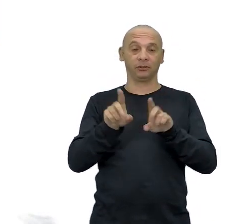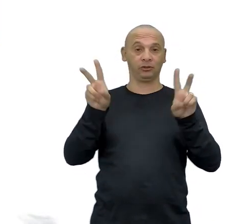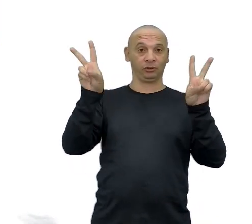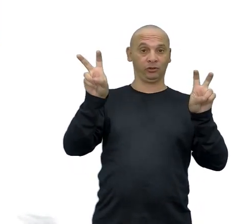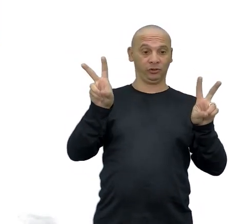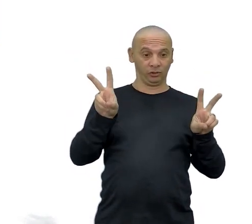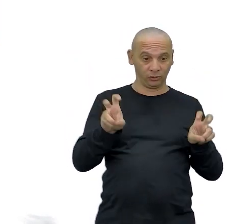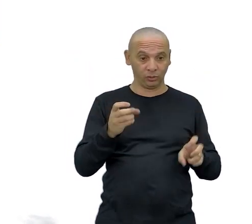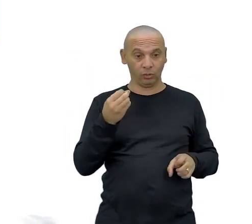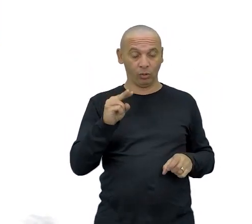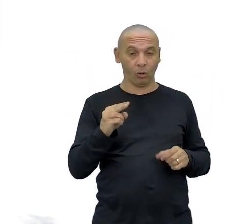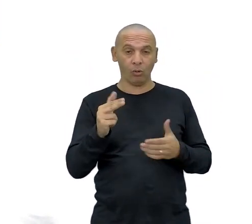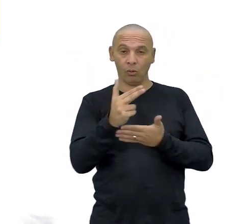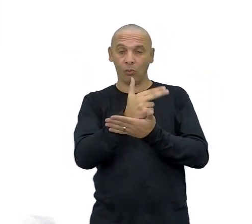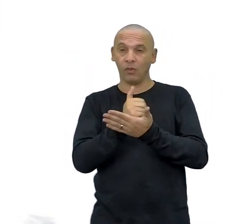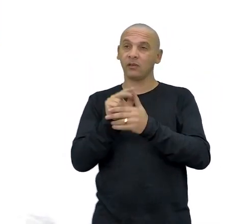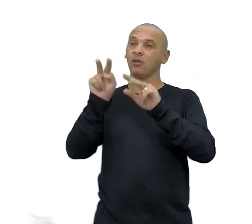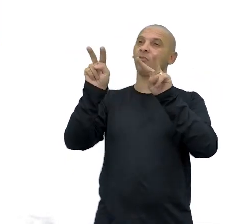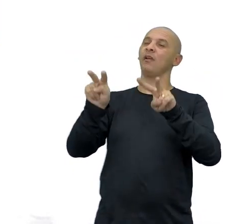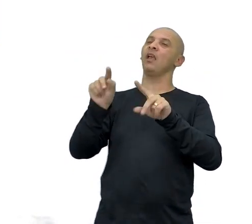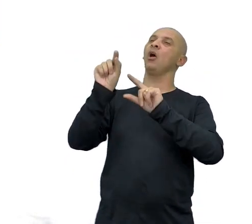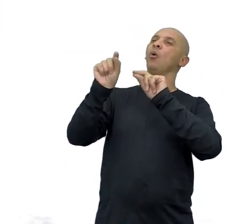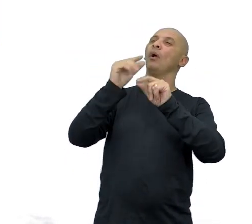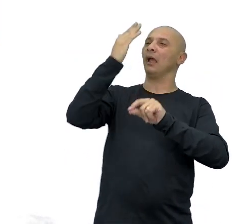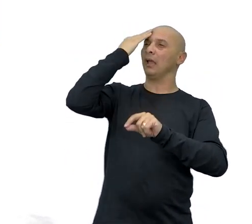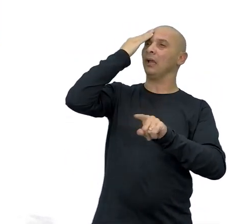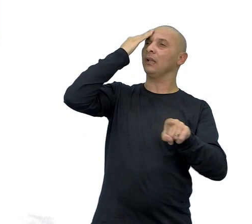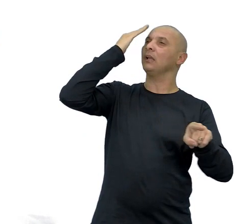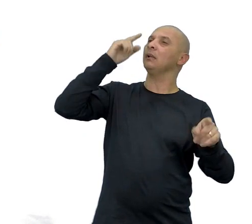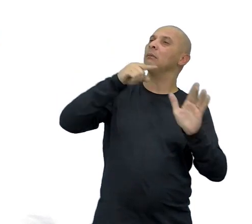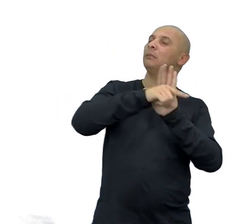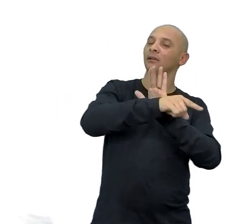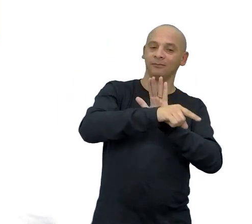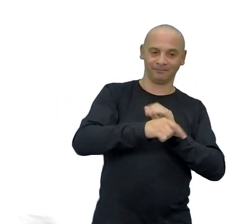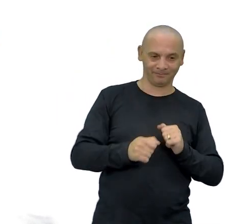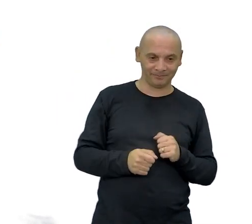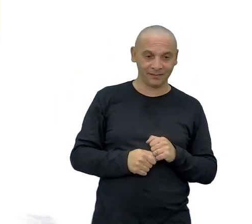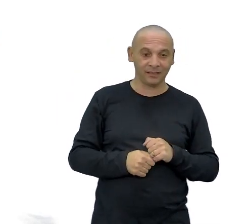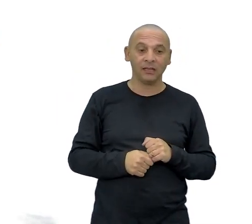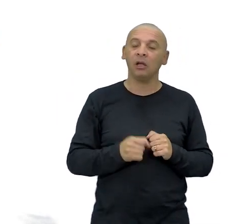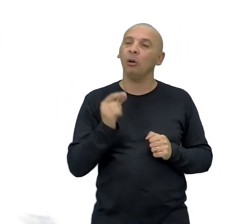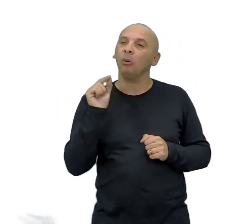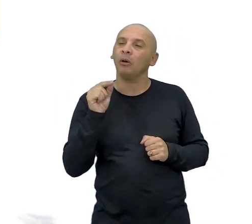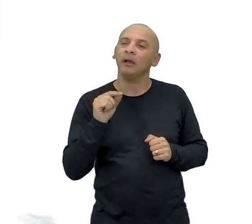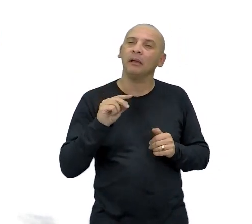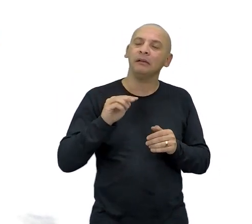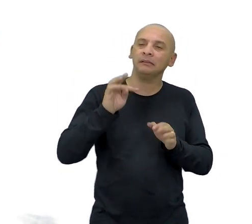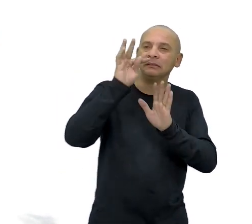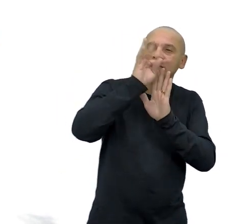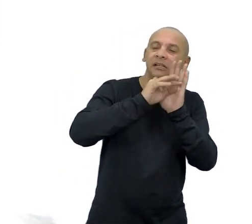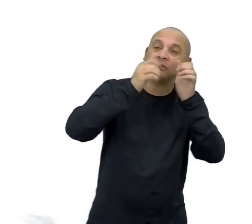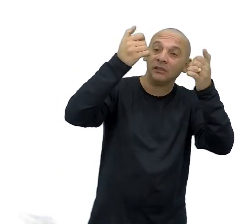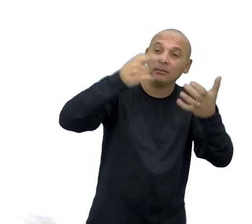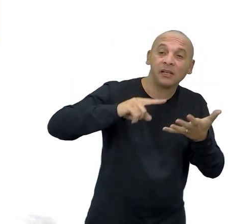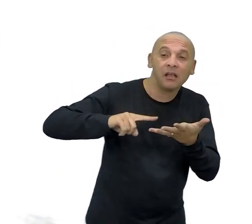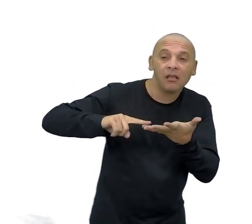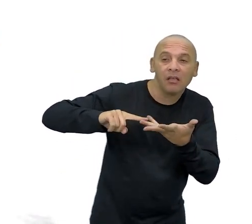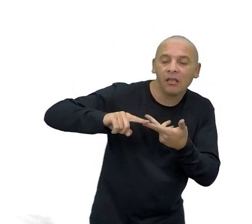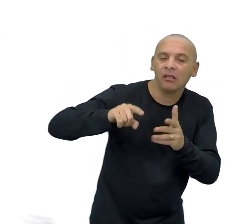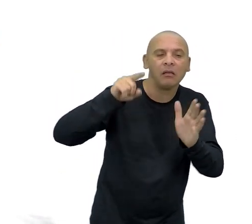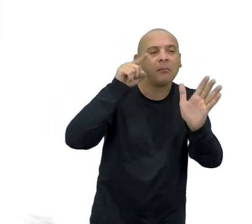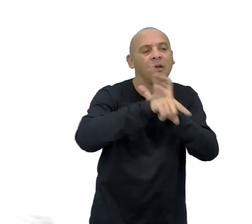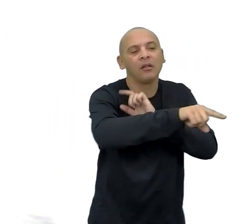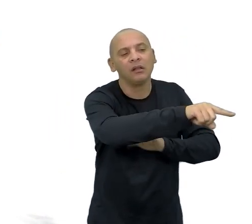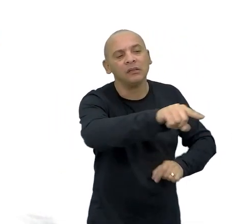título ou da imagem que está junto com o texto. Previsões a respeito do texto, né? Fazer questionamentos, o que